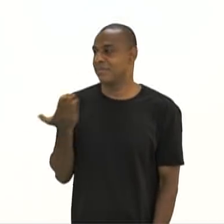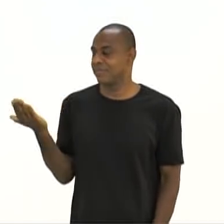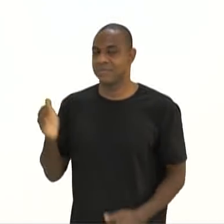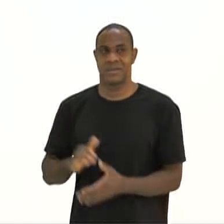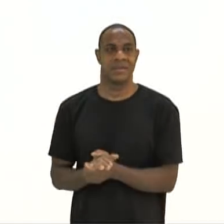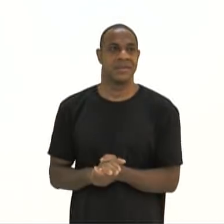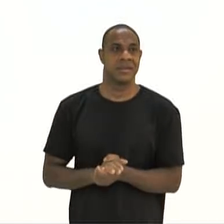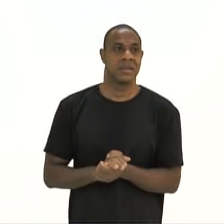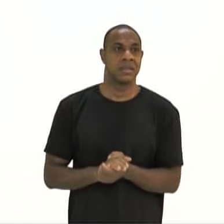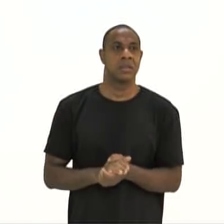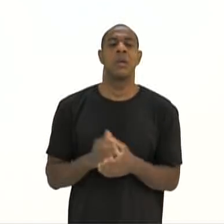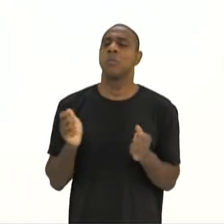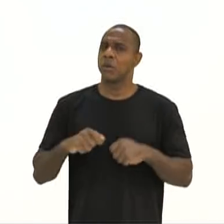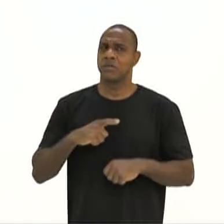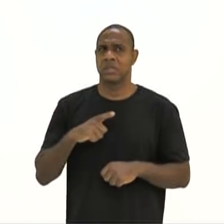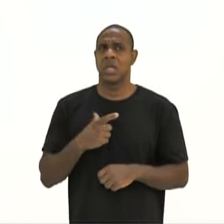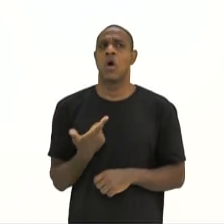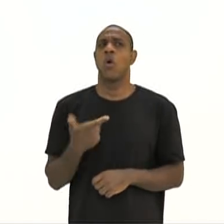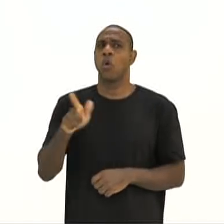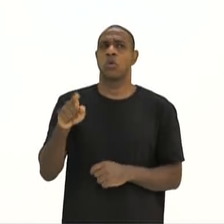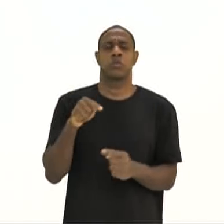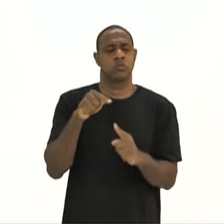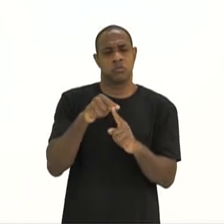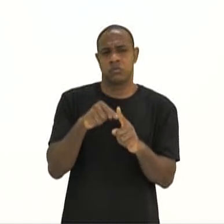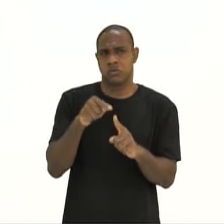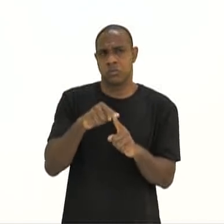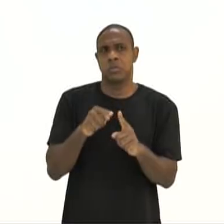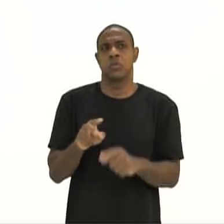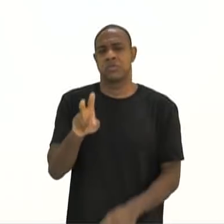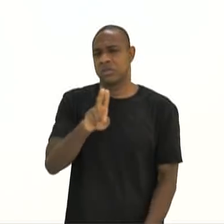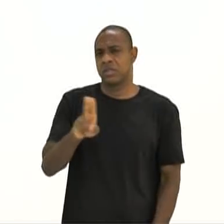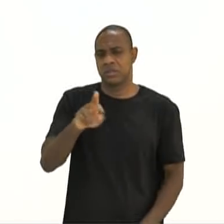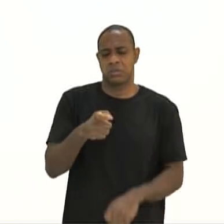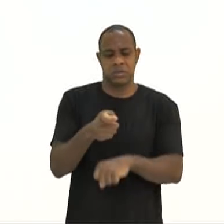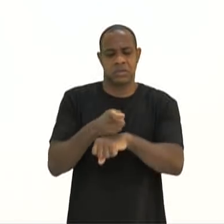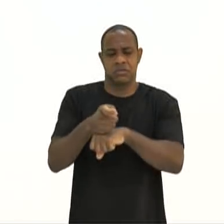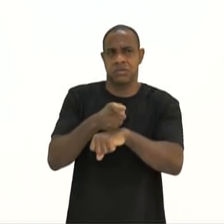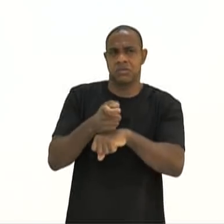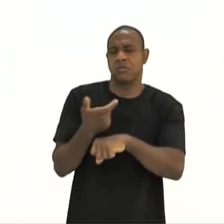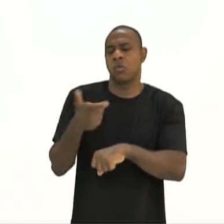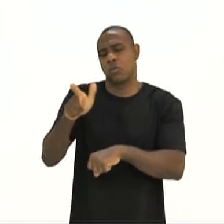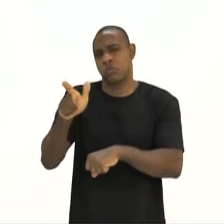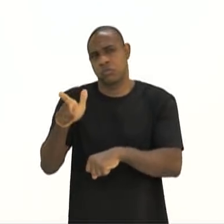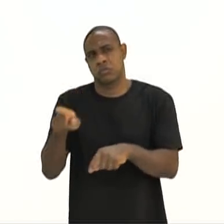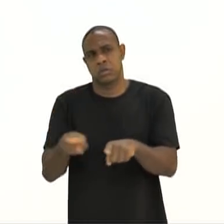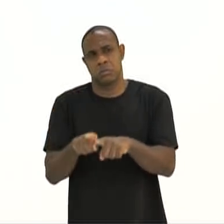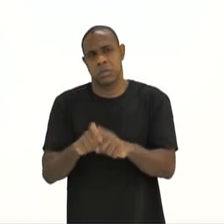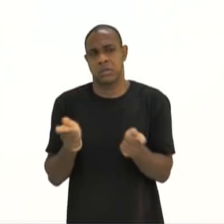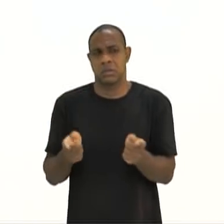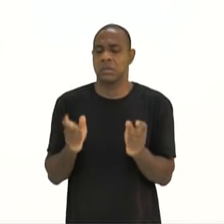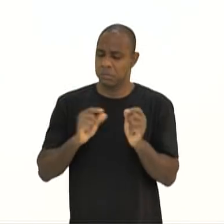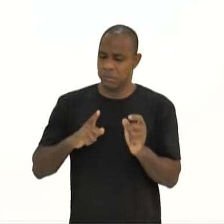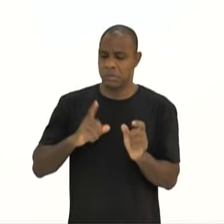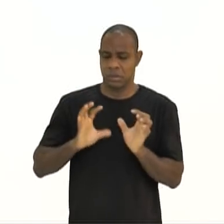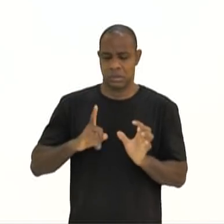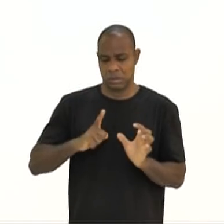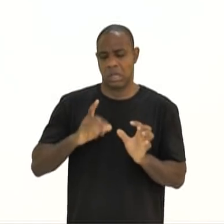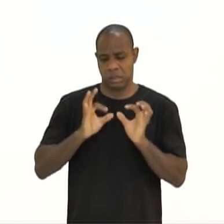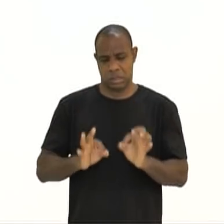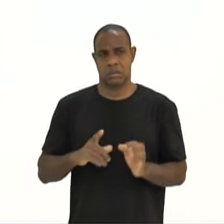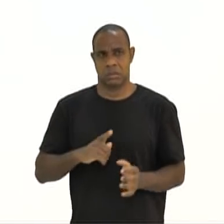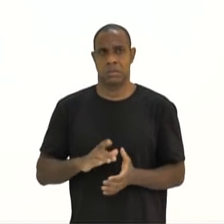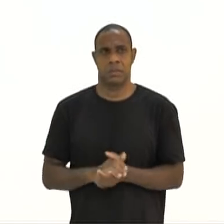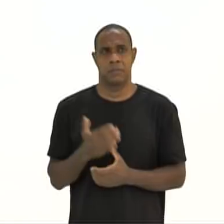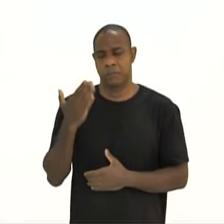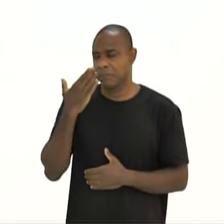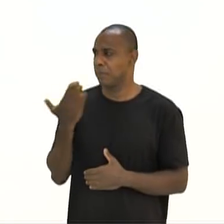feito aí outro modelo de sinopse, utilizando esses adjetivos ou outros, que também estará correto, certo? Então,